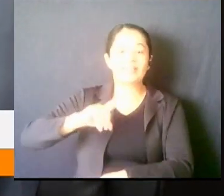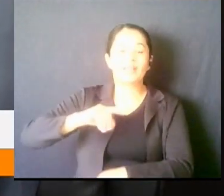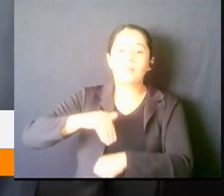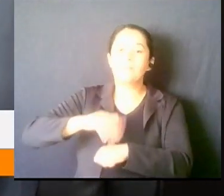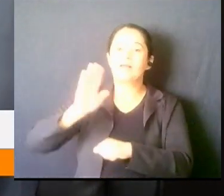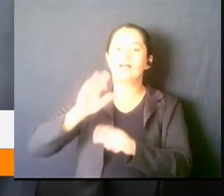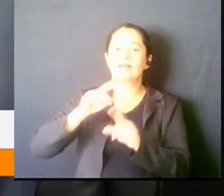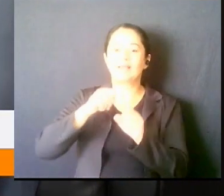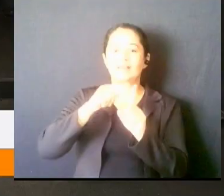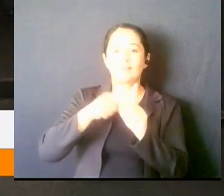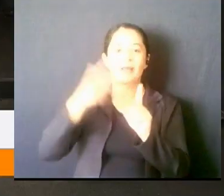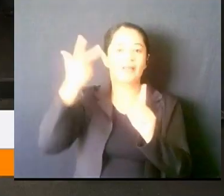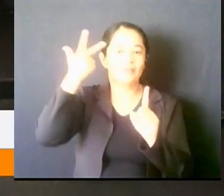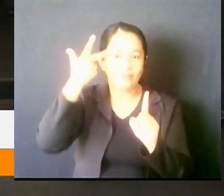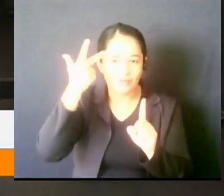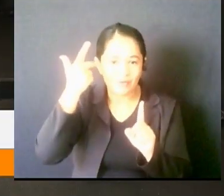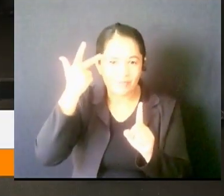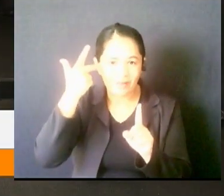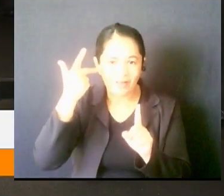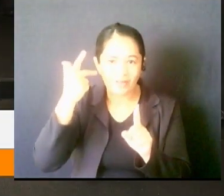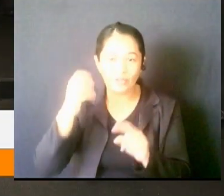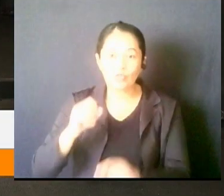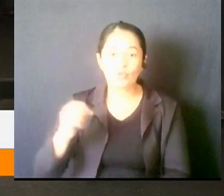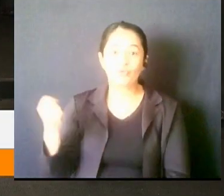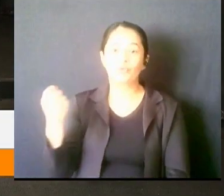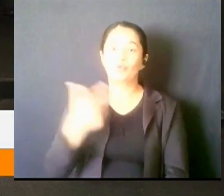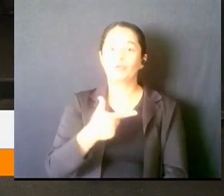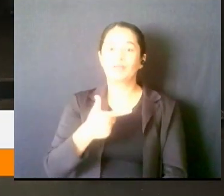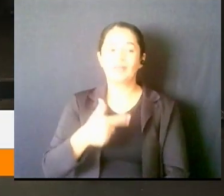parto do que as mulheres adultas. Isso quer dizer que